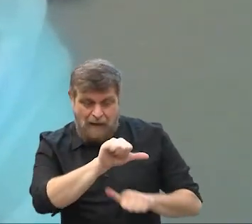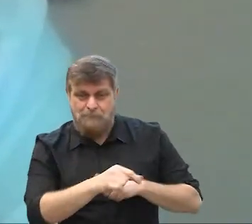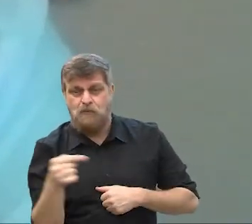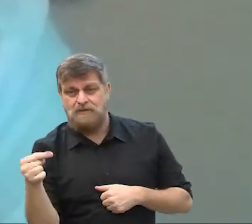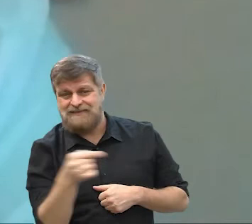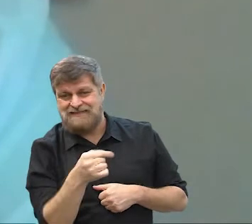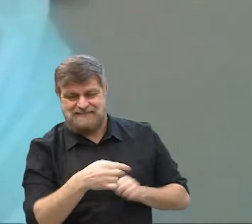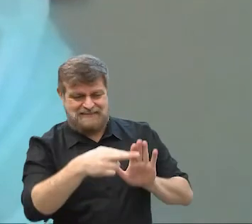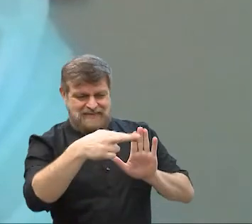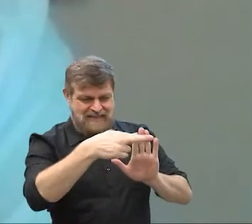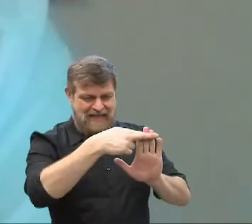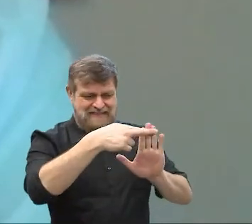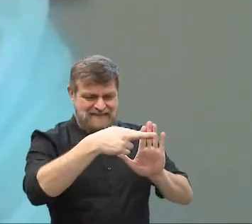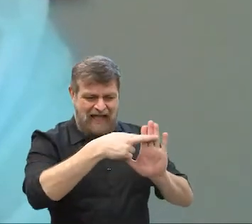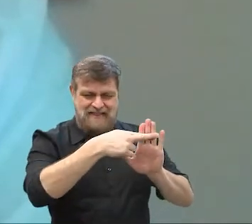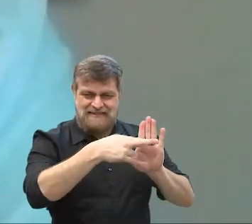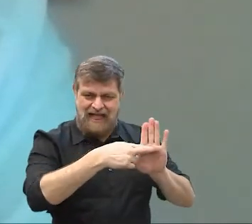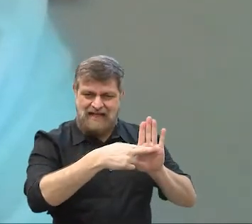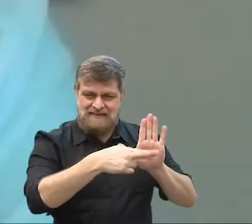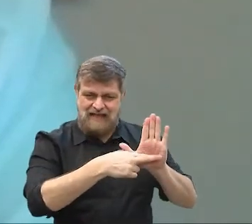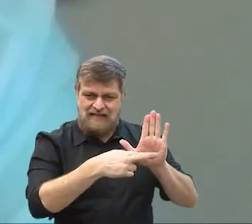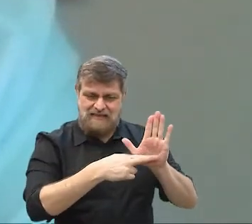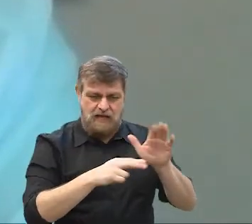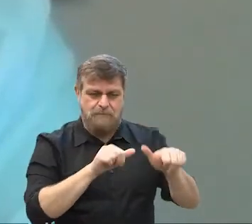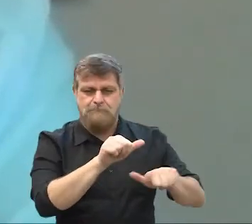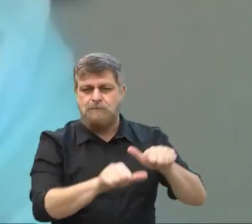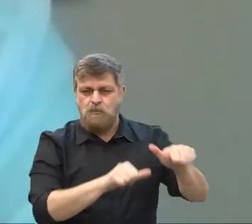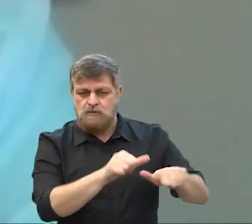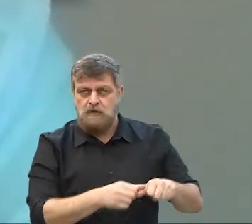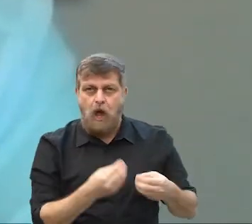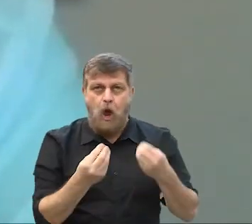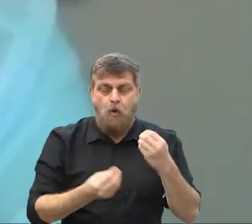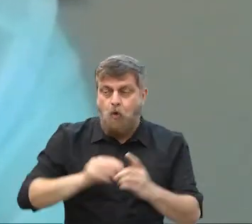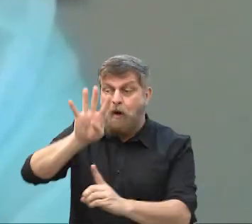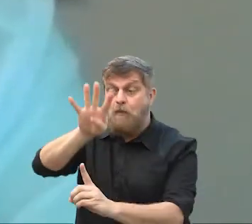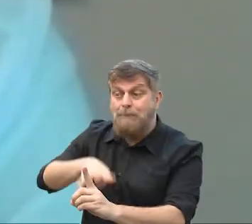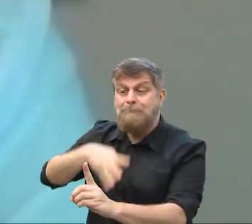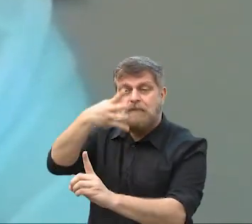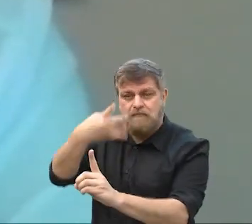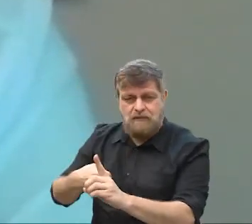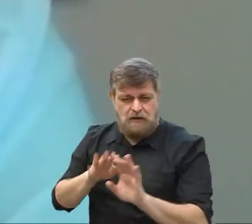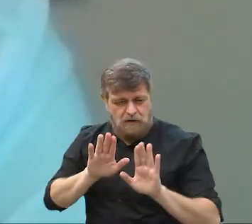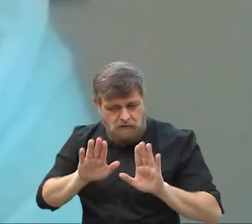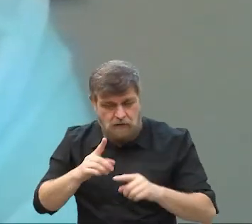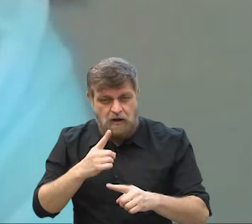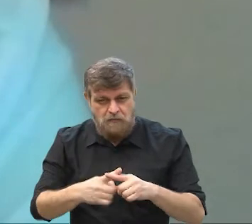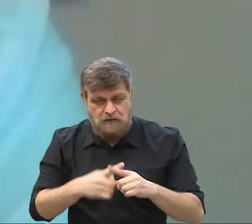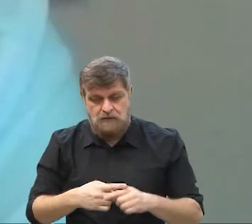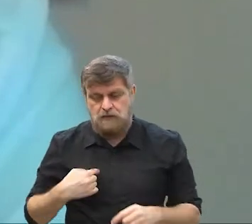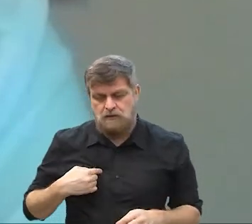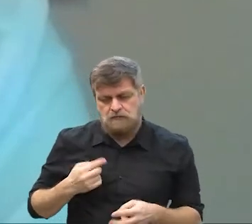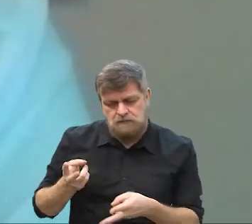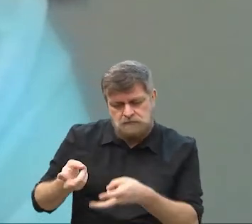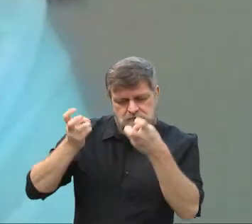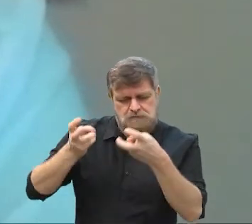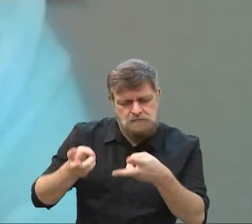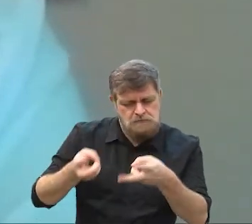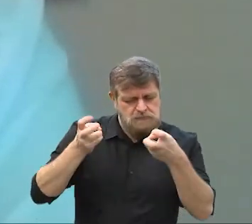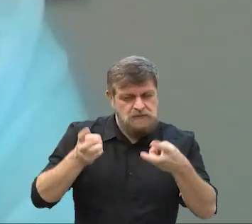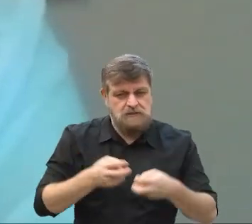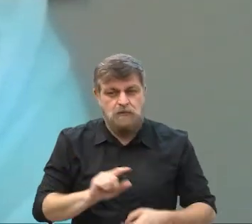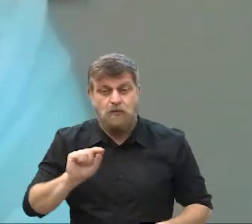mudanças nesse sistema de honrar. Por quê? porque eu percebi que